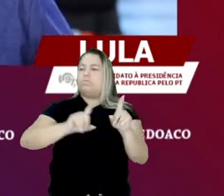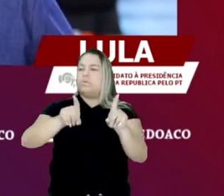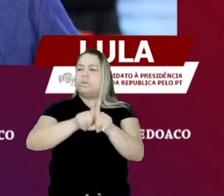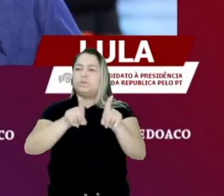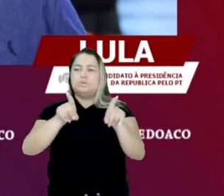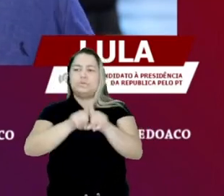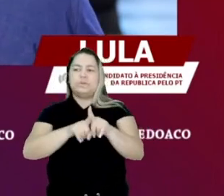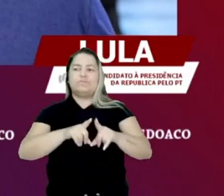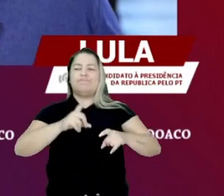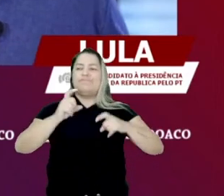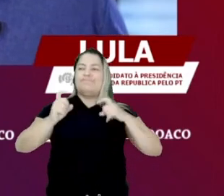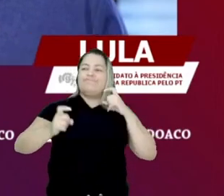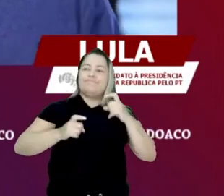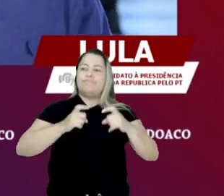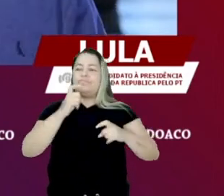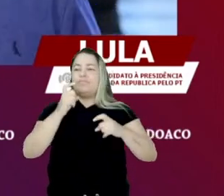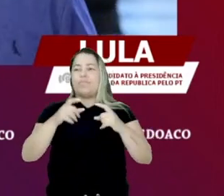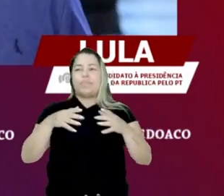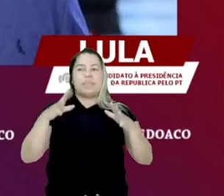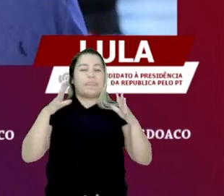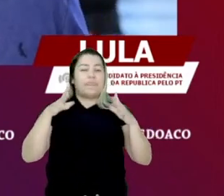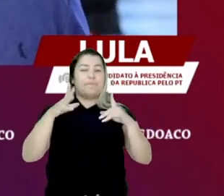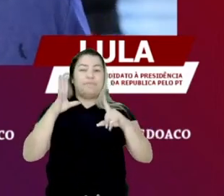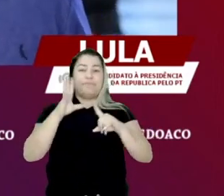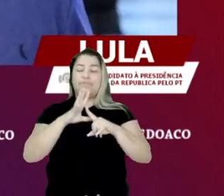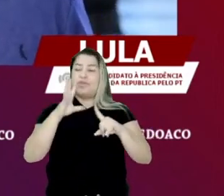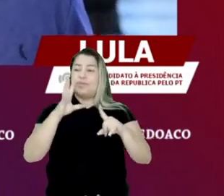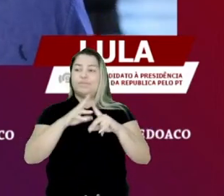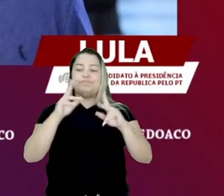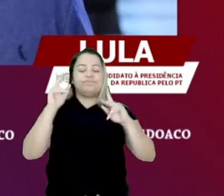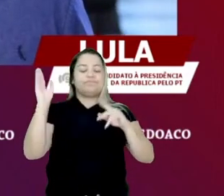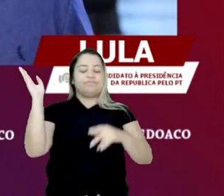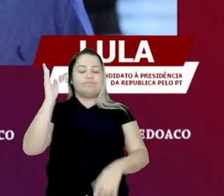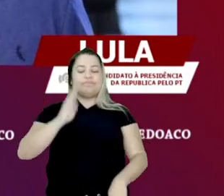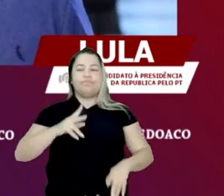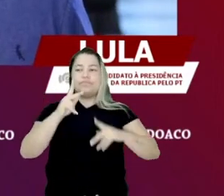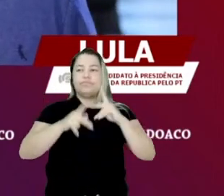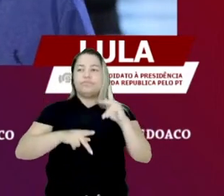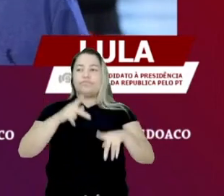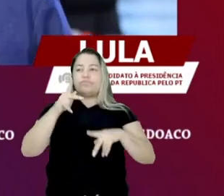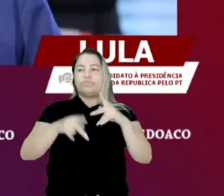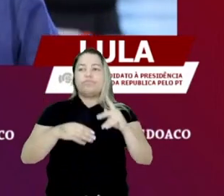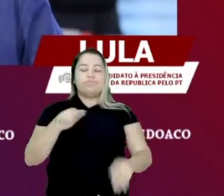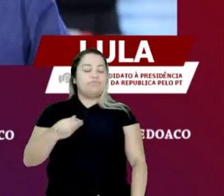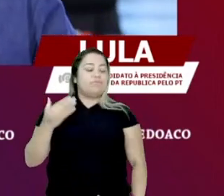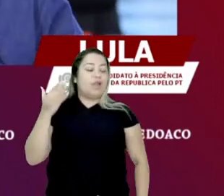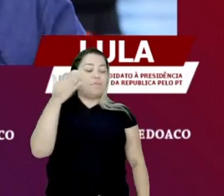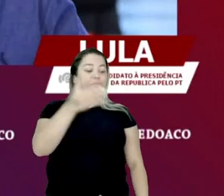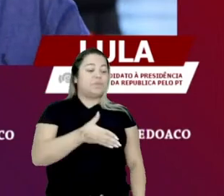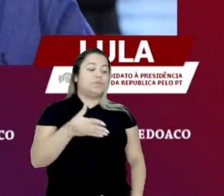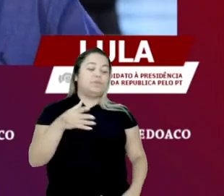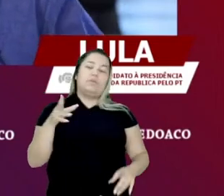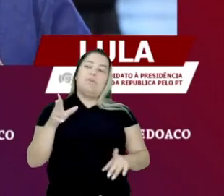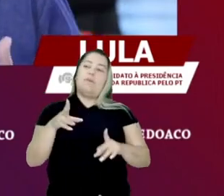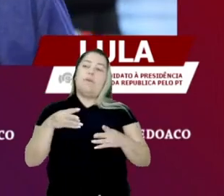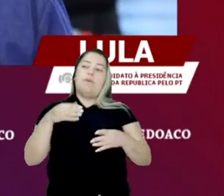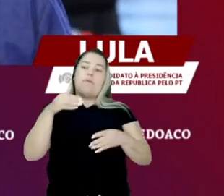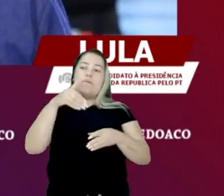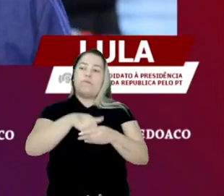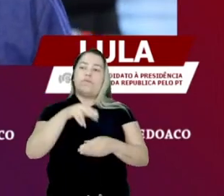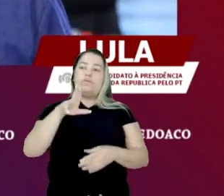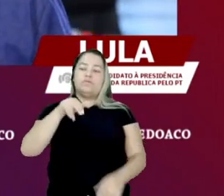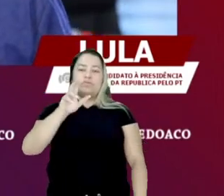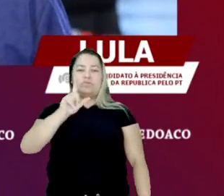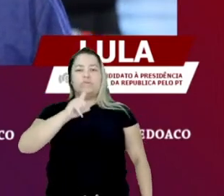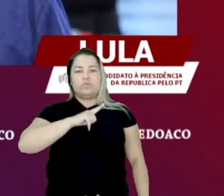teve 10% do ódio nas ruas que a gente tem agora. Então é preciso o Brasil voltar à